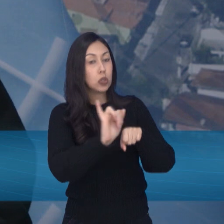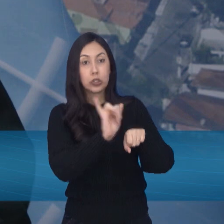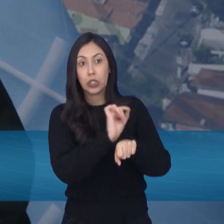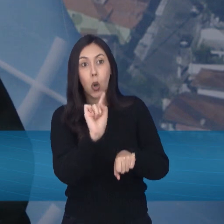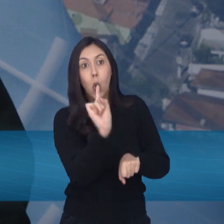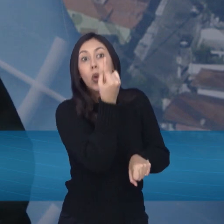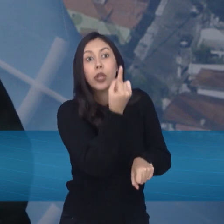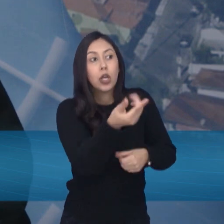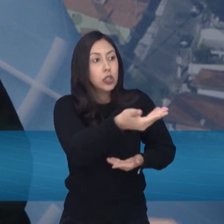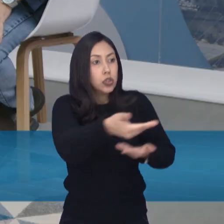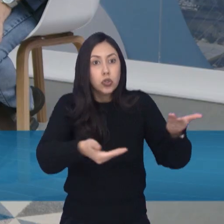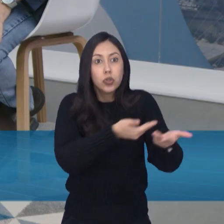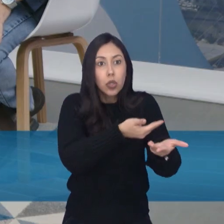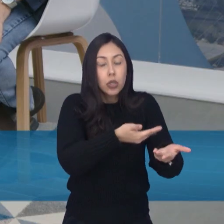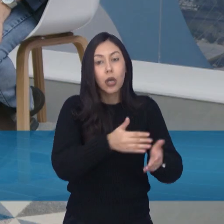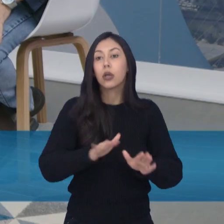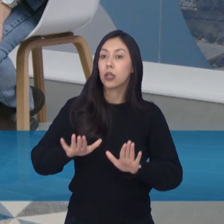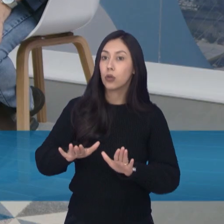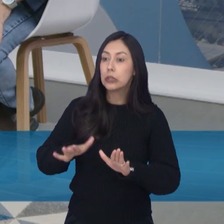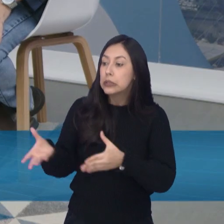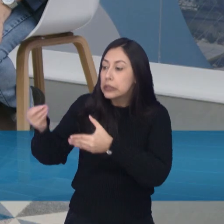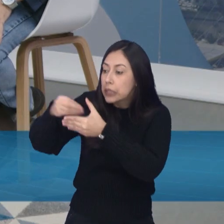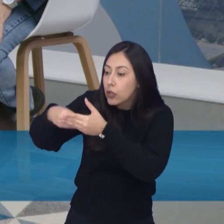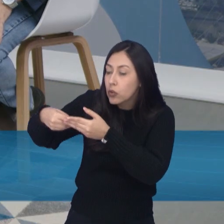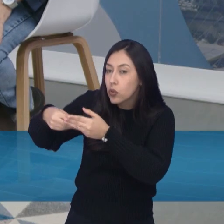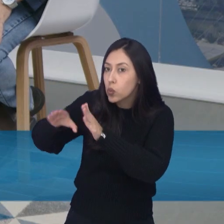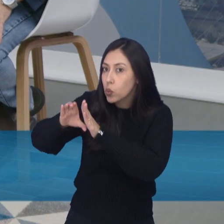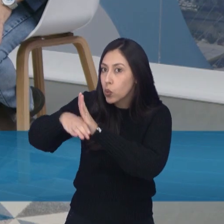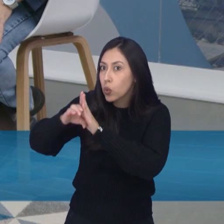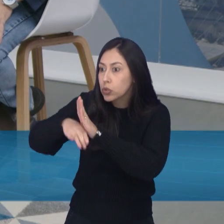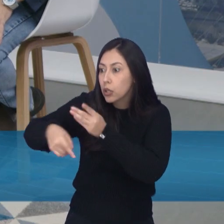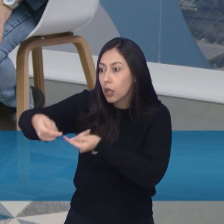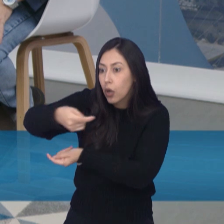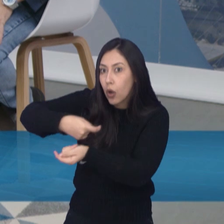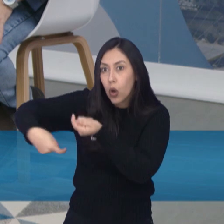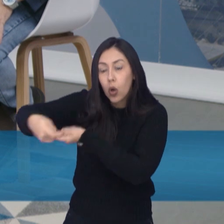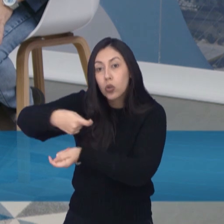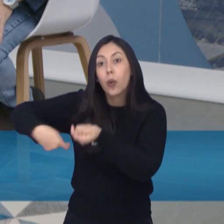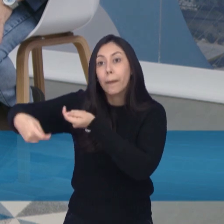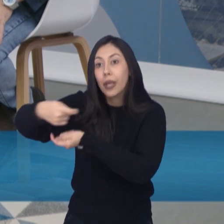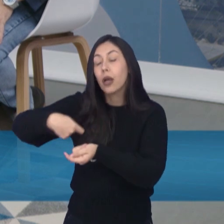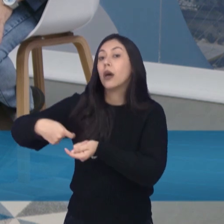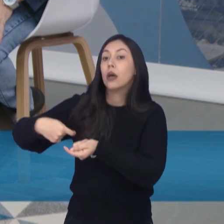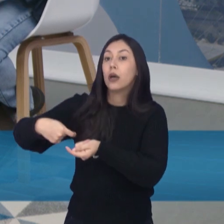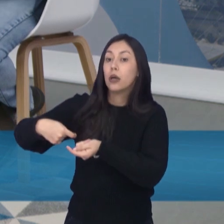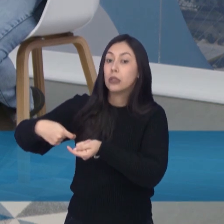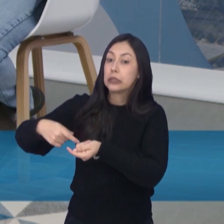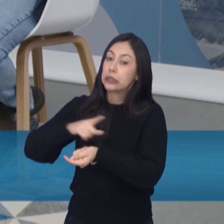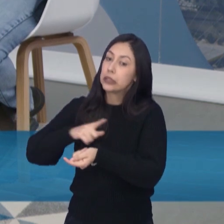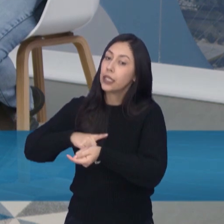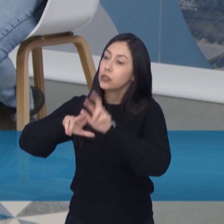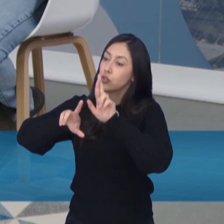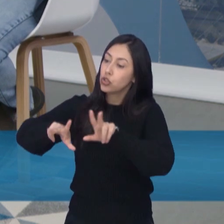contexto, né? Dentro da economia, essa definição da moeda como meio circulante demanda muito tempo de teoria econômica,